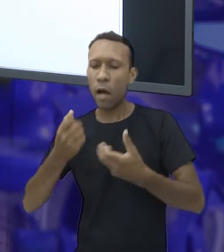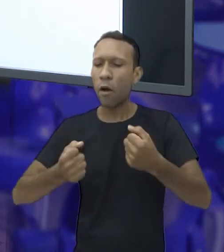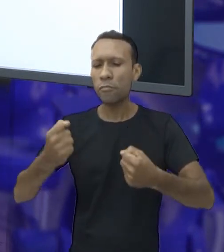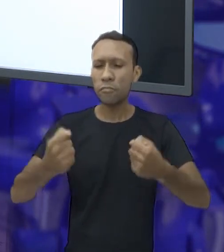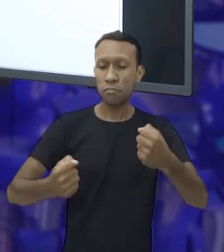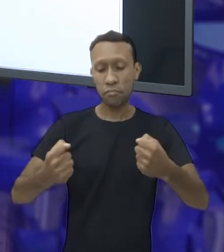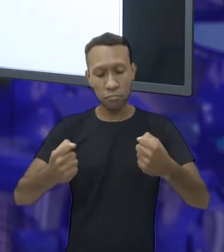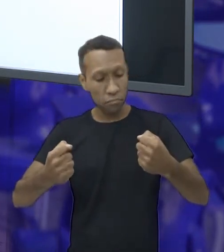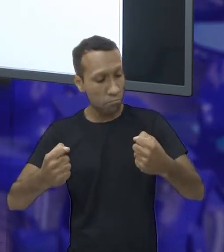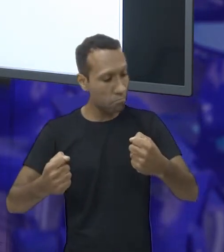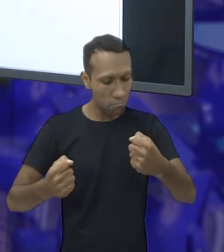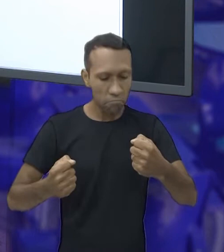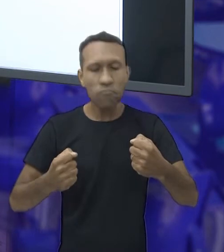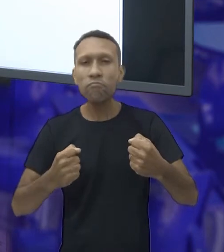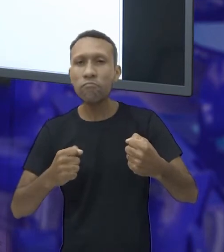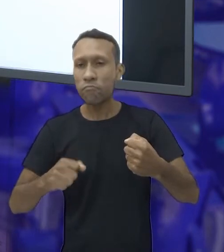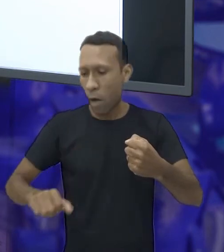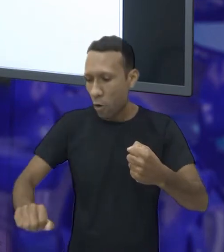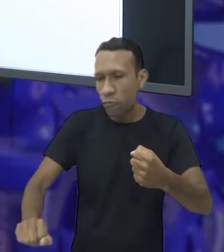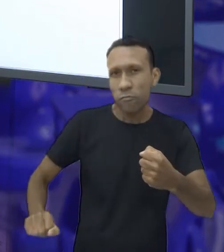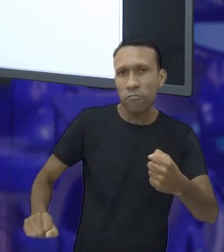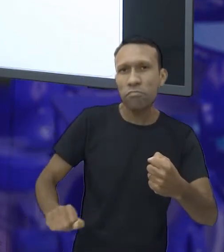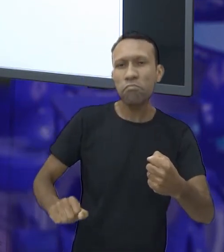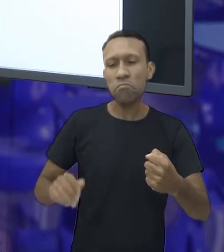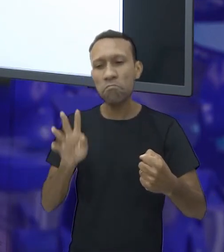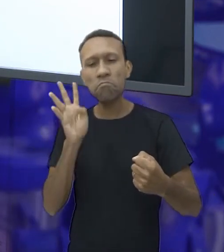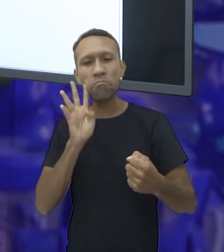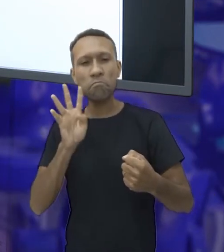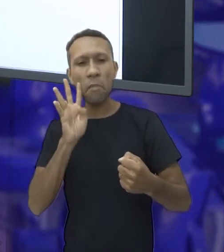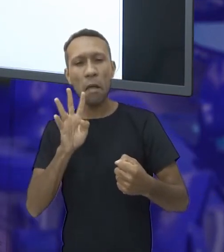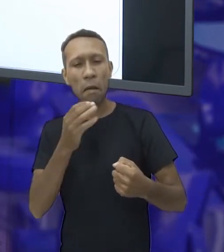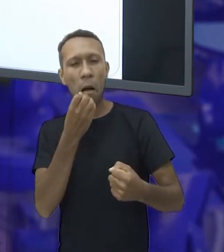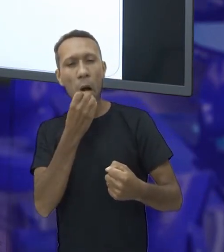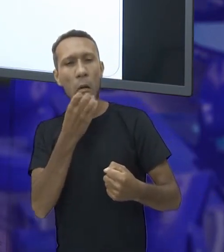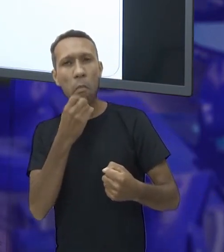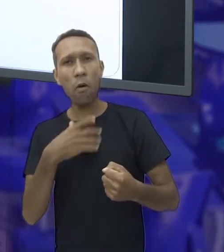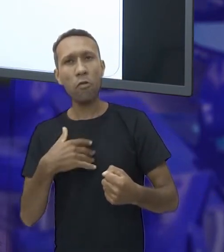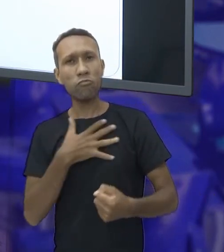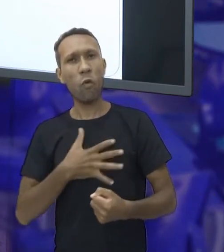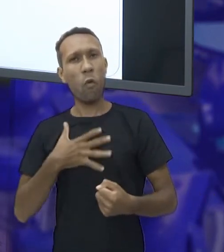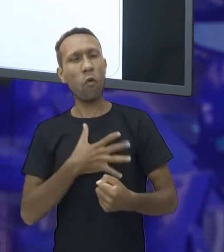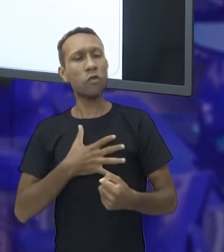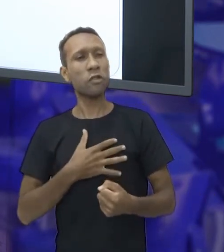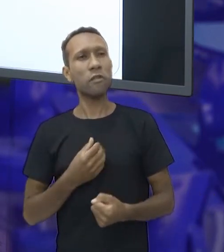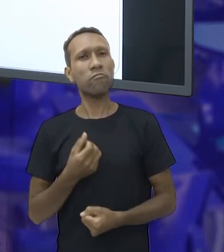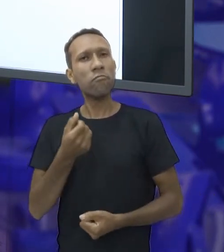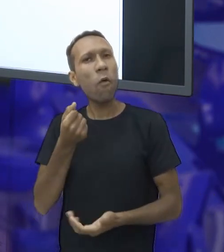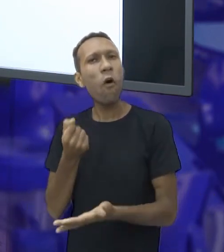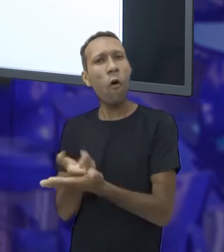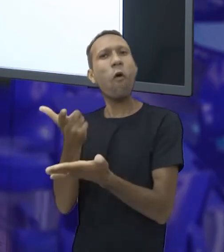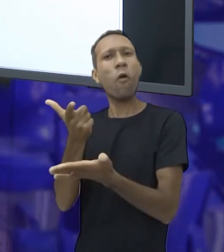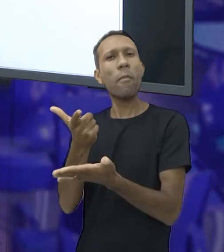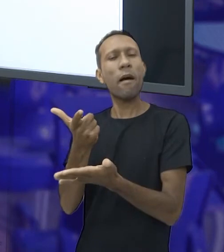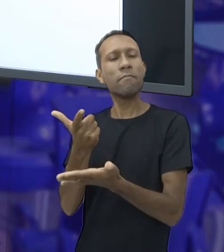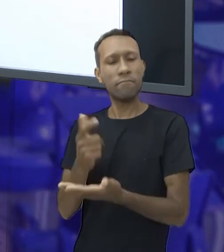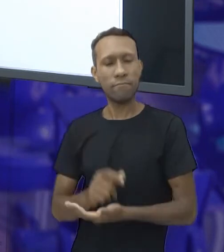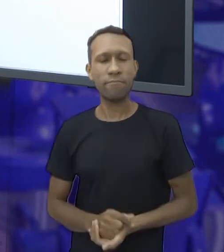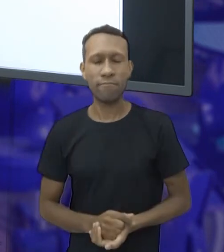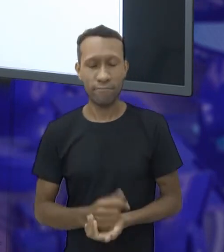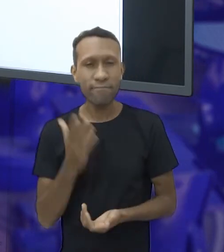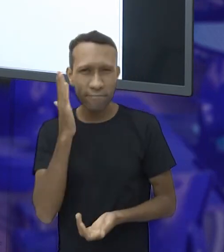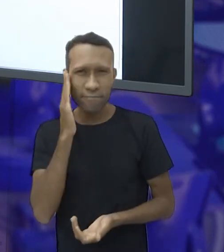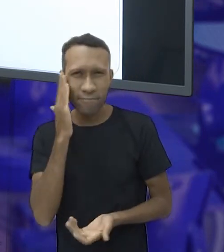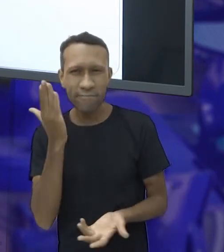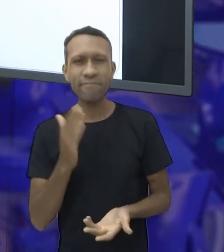muito da língua inglesa, né? Aí chamam de test drive, né? Test drive, que é um teste de dirigibilidade. O cara dirige o carro, gostei, vou